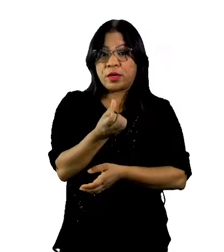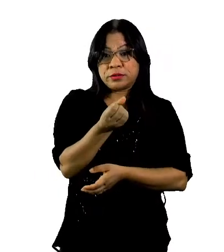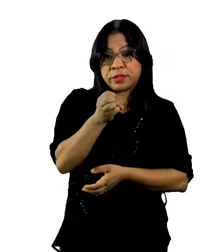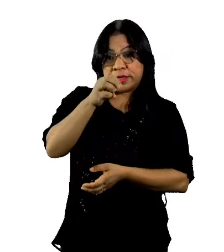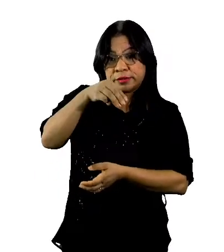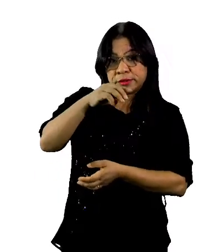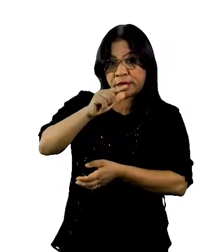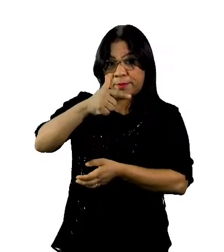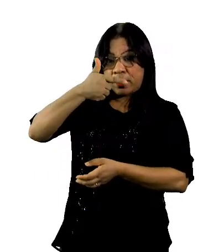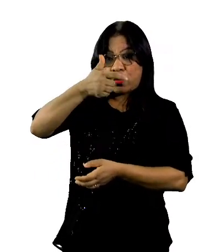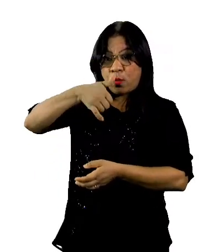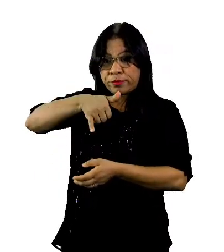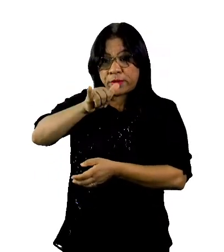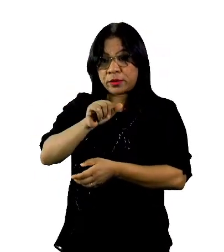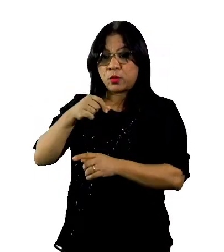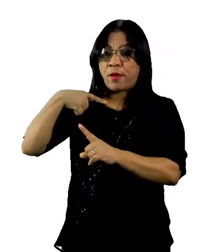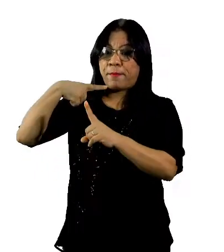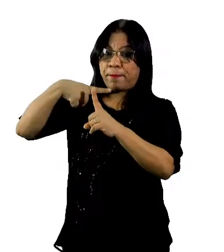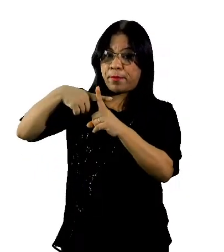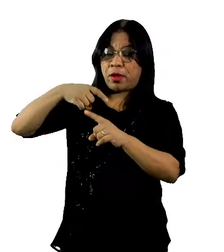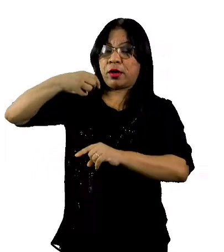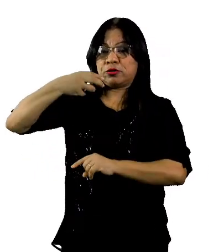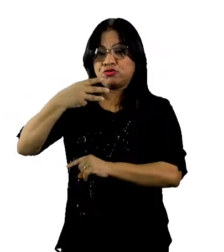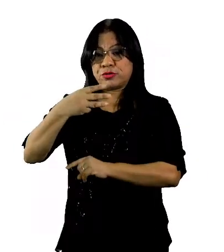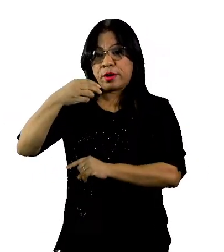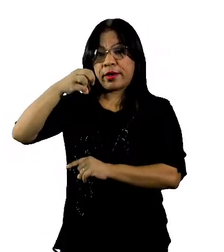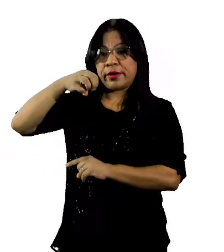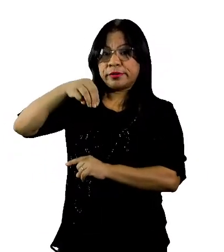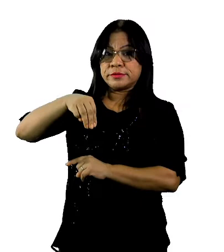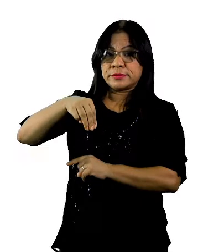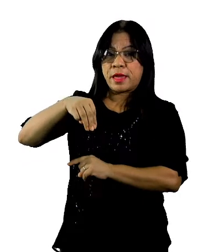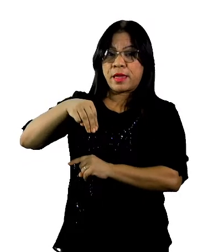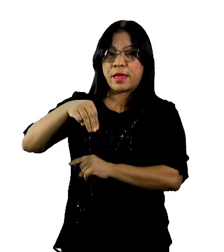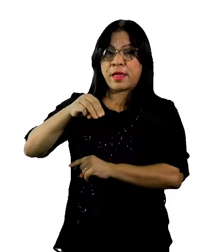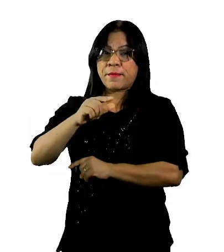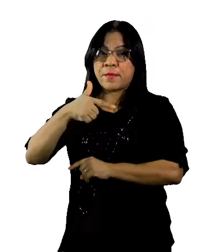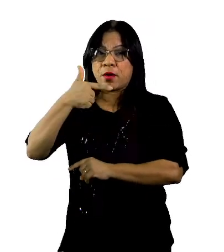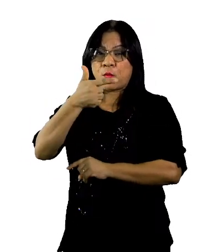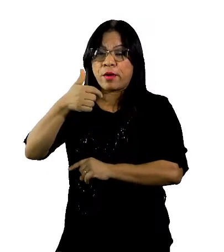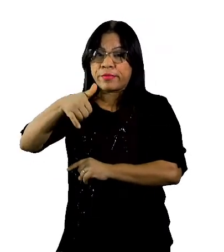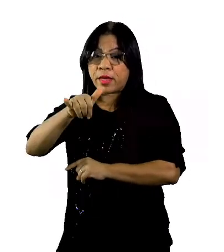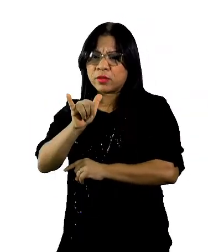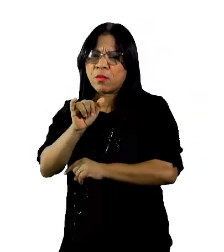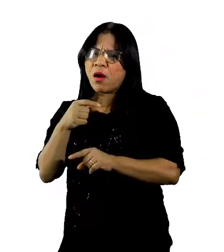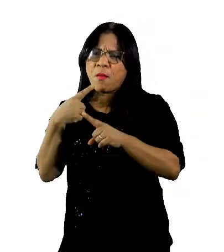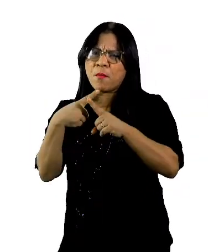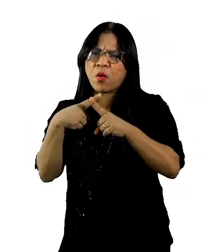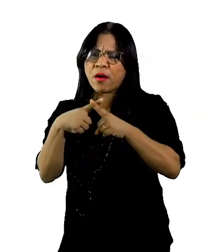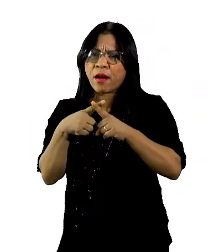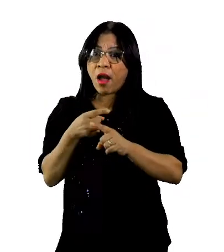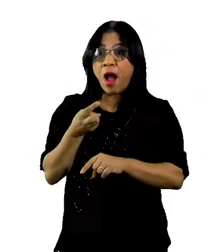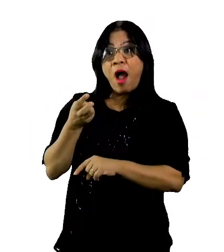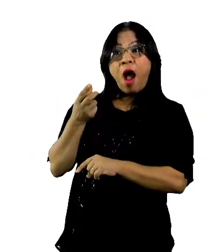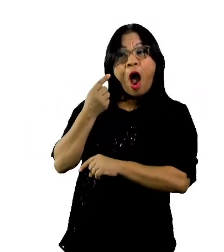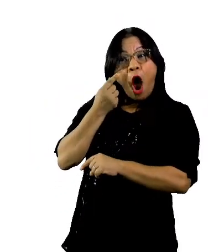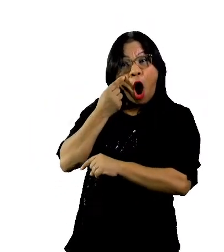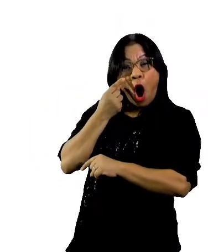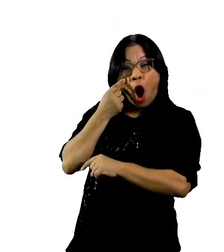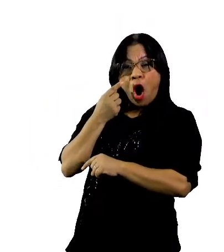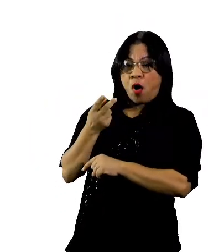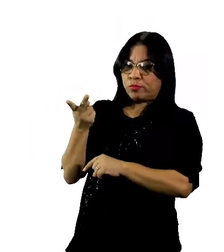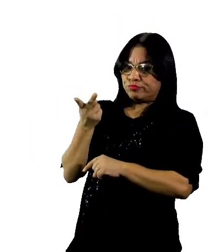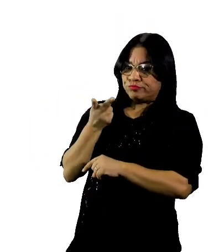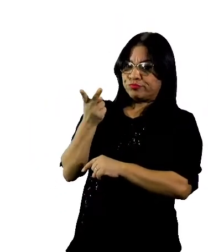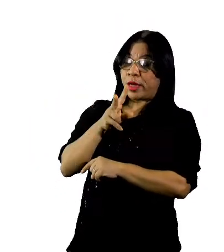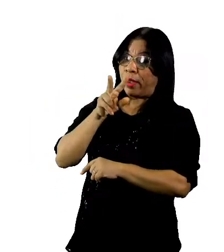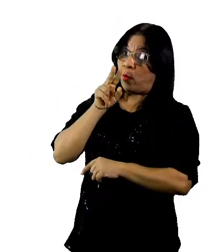y. Perceba que esses dois monômios são semelhantes. Por quê? Mesma variável, m